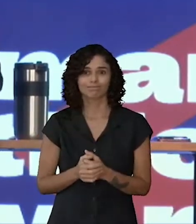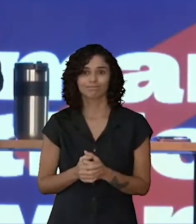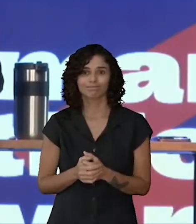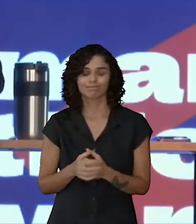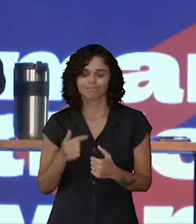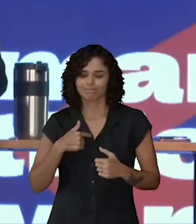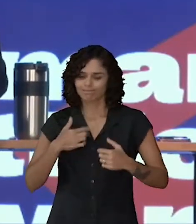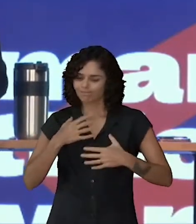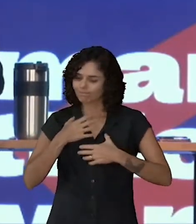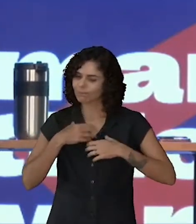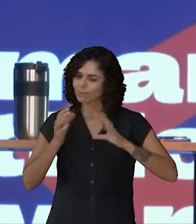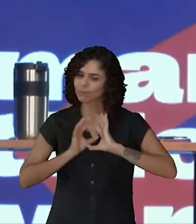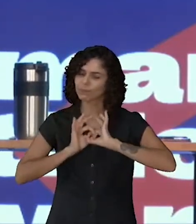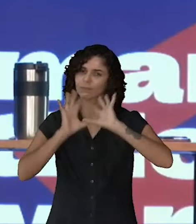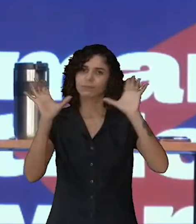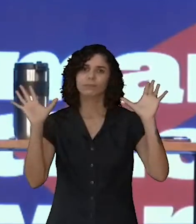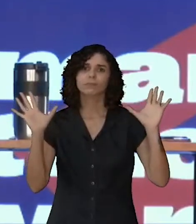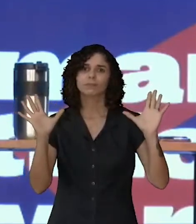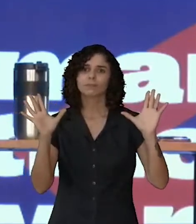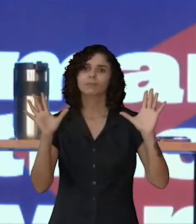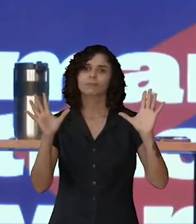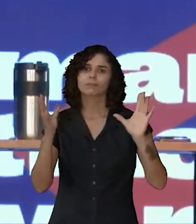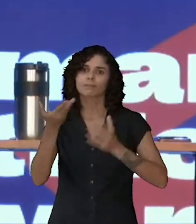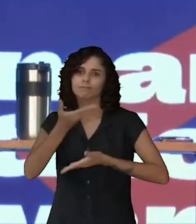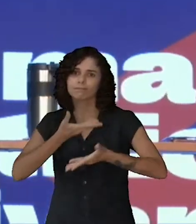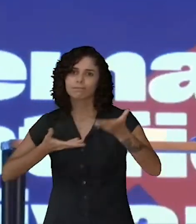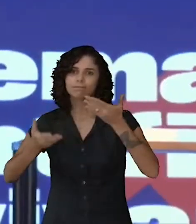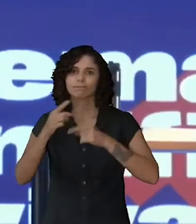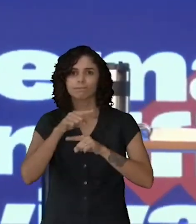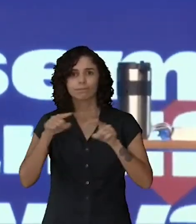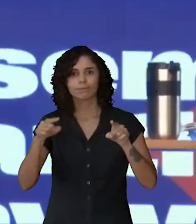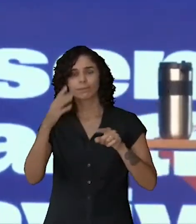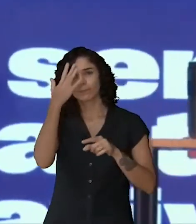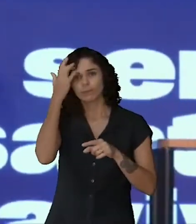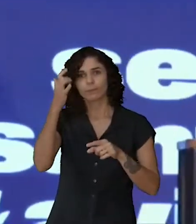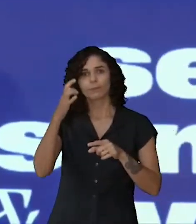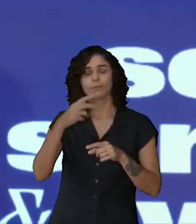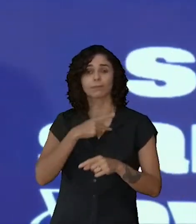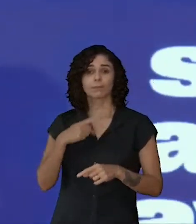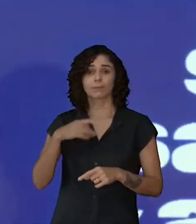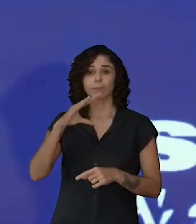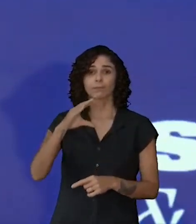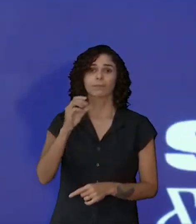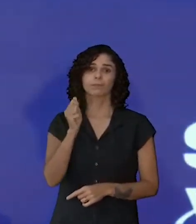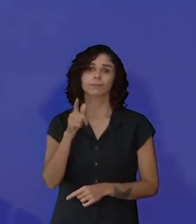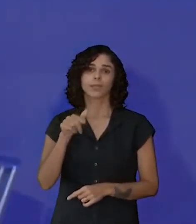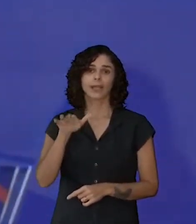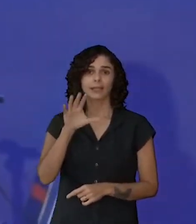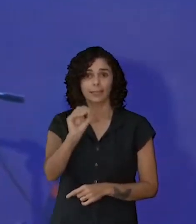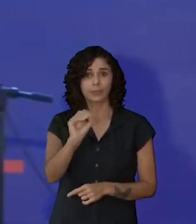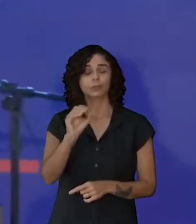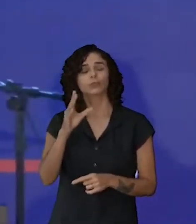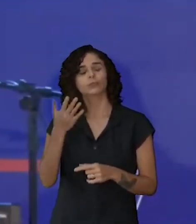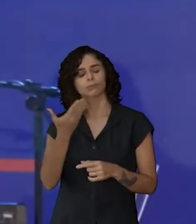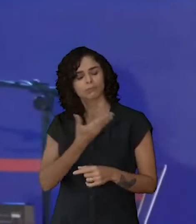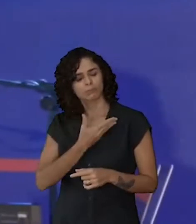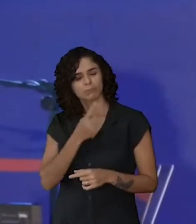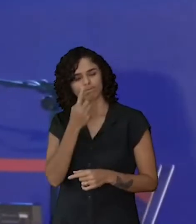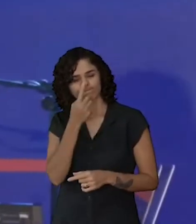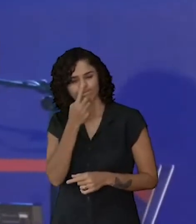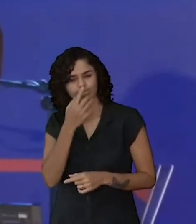vocês. Mas amanhã, a gente vai receber aqui o pastor Carlito, que é meu amigo de muitos